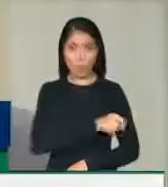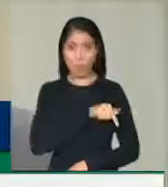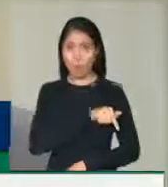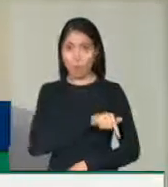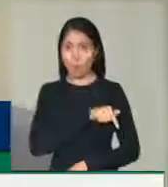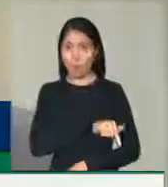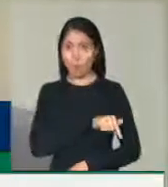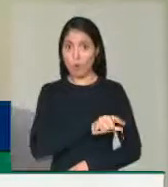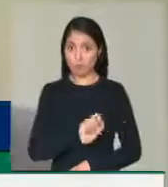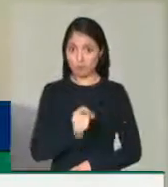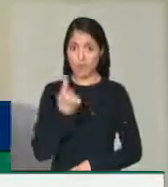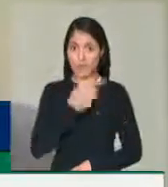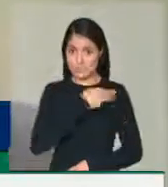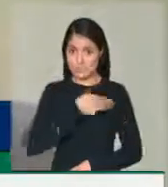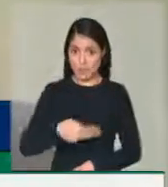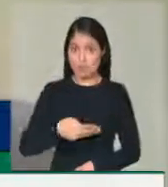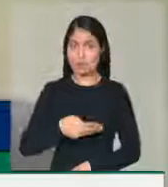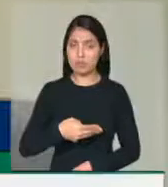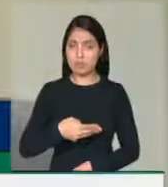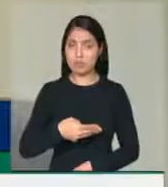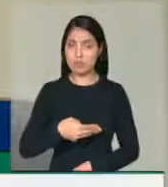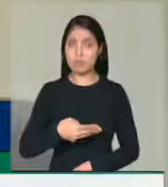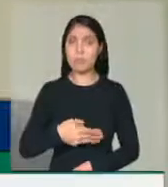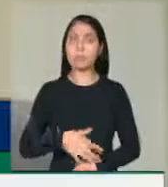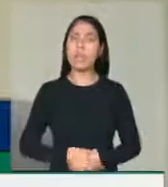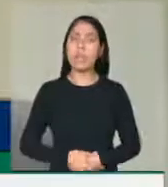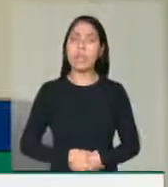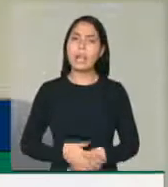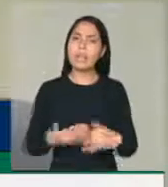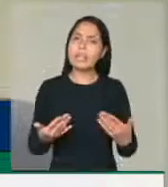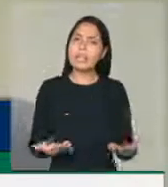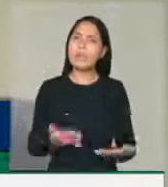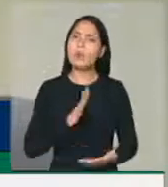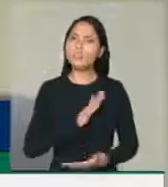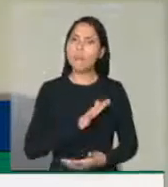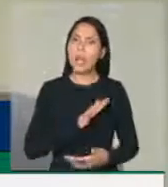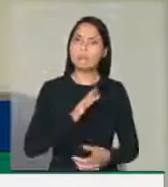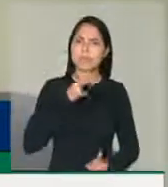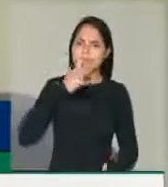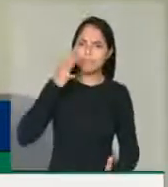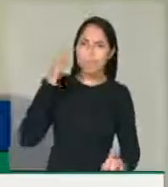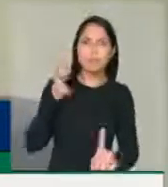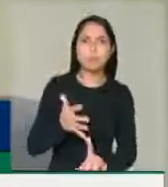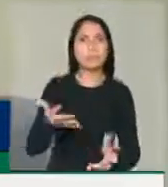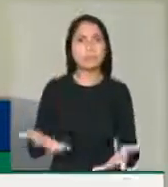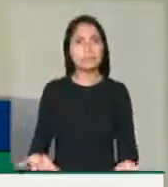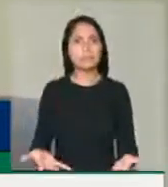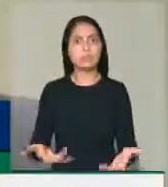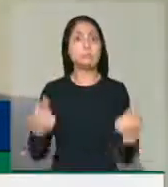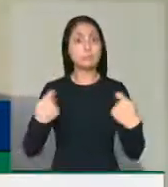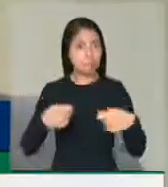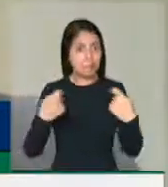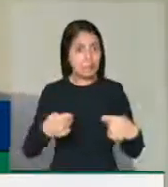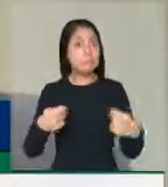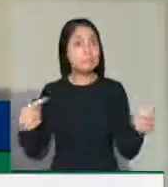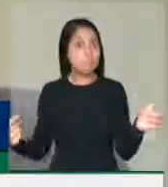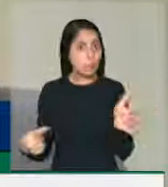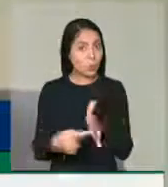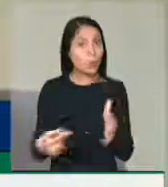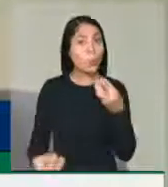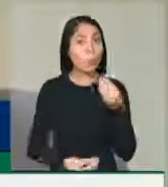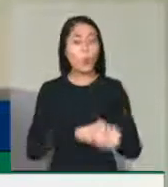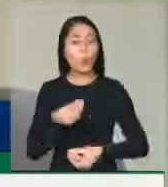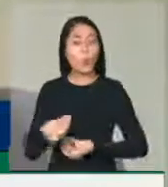exatamente nesse sentido é a nossa bancada já fez o encaminhamento de convite aos ministro e também o encaminhamento